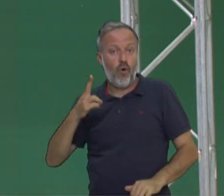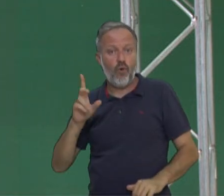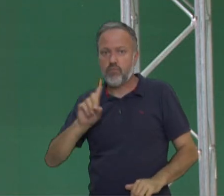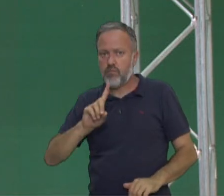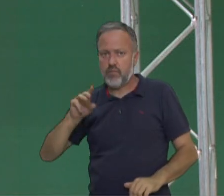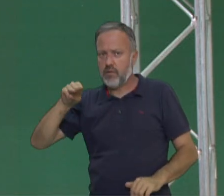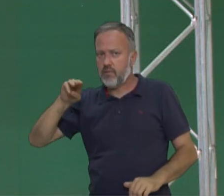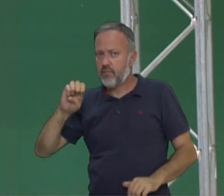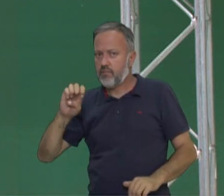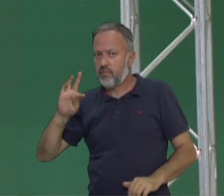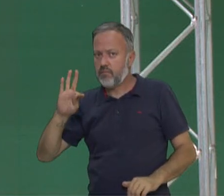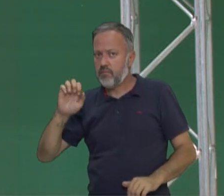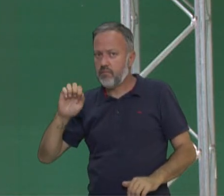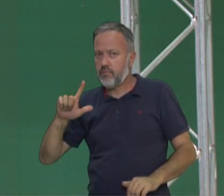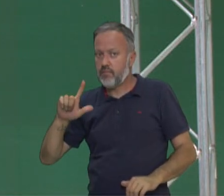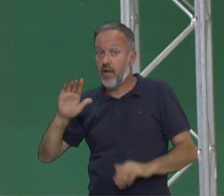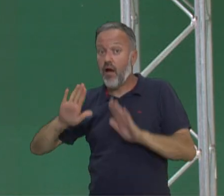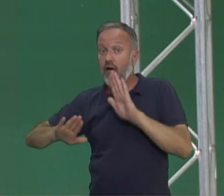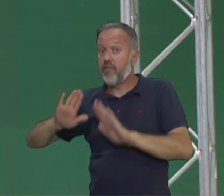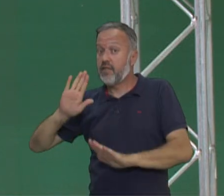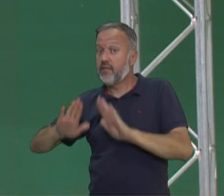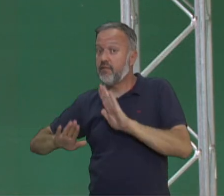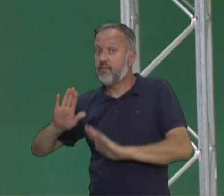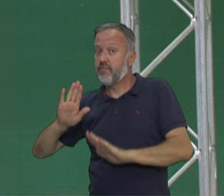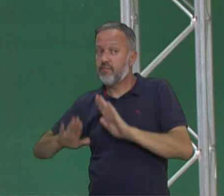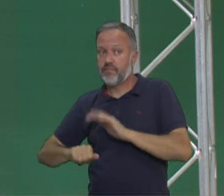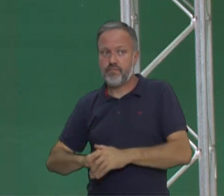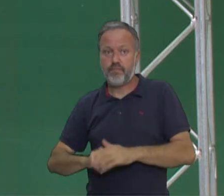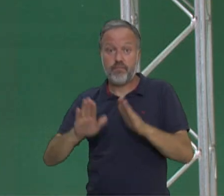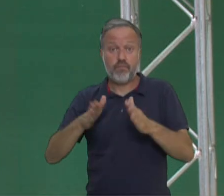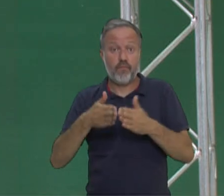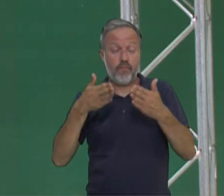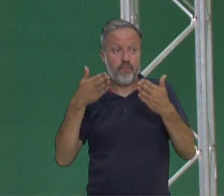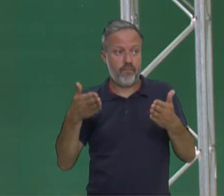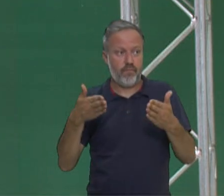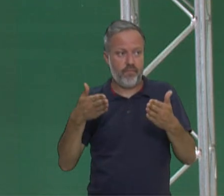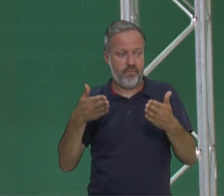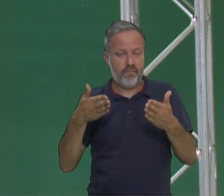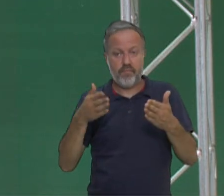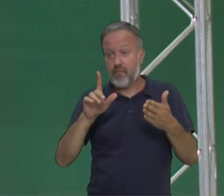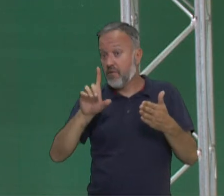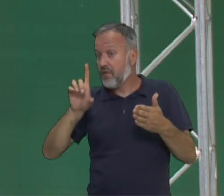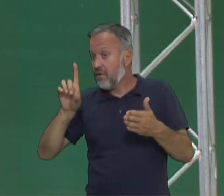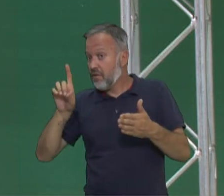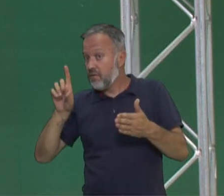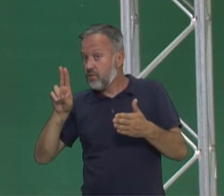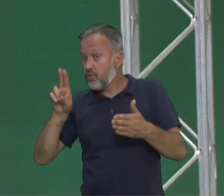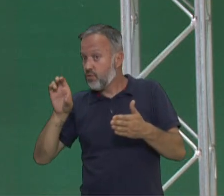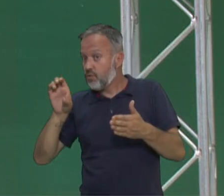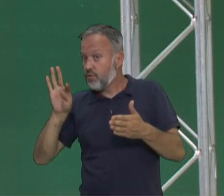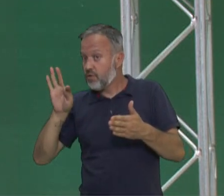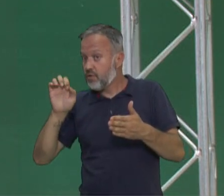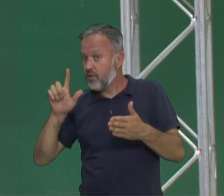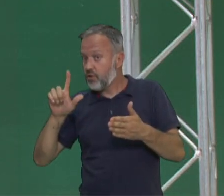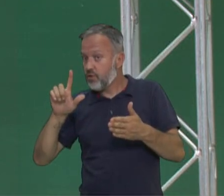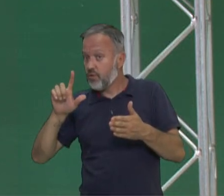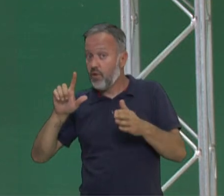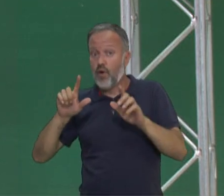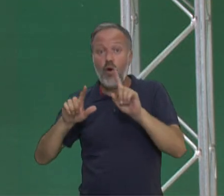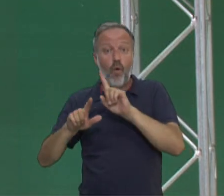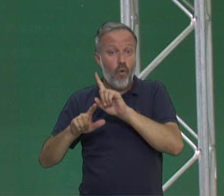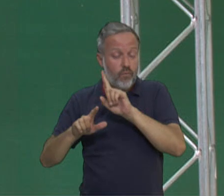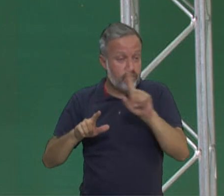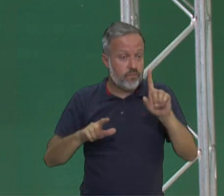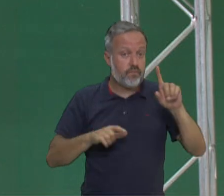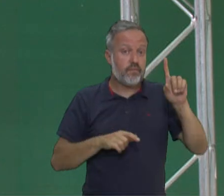ou não metal. Correto? Agora, quando ele não é nem dúctil e nem maleável, aí a gente chama